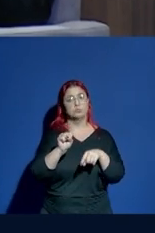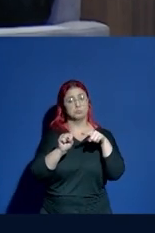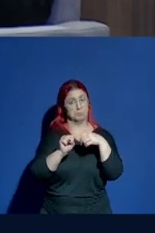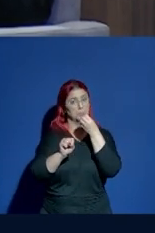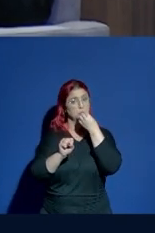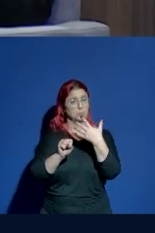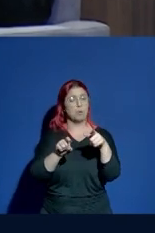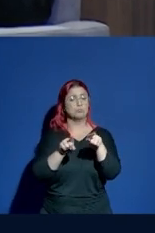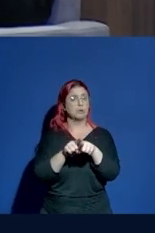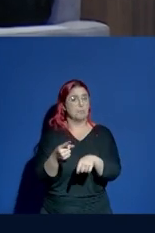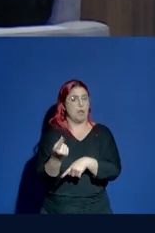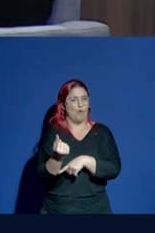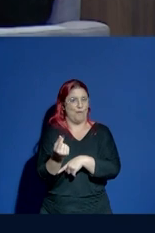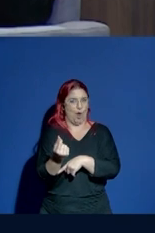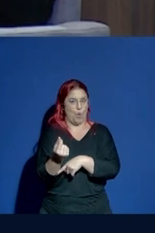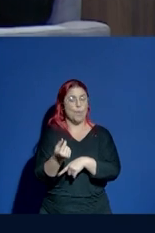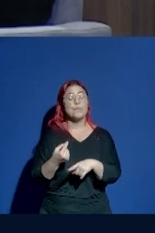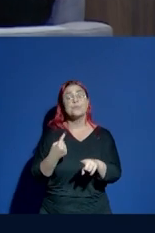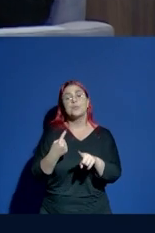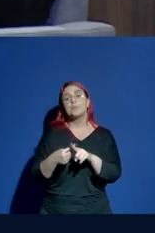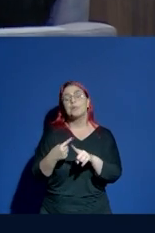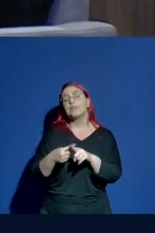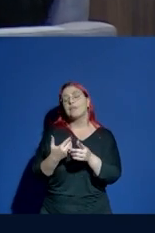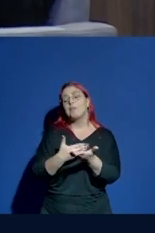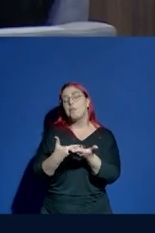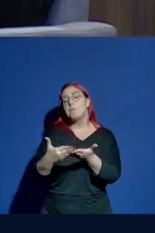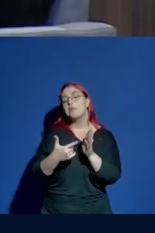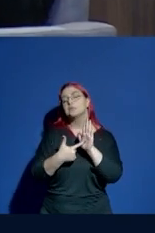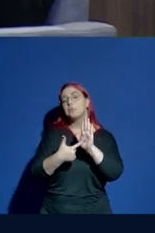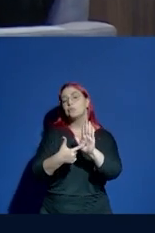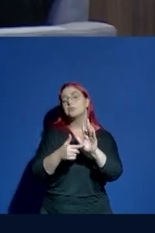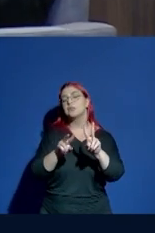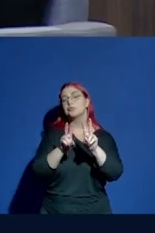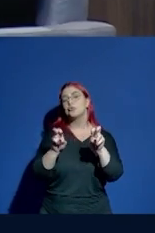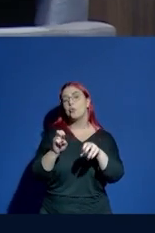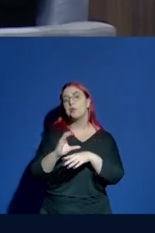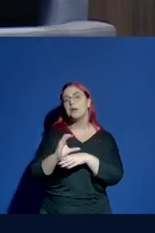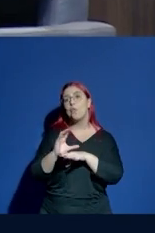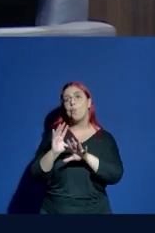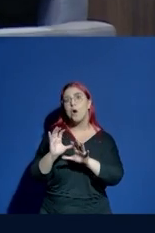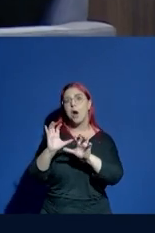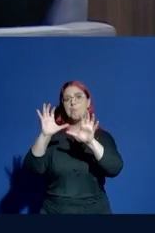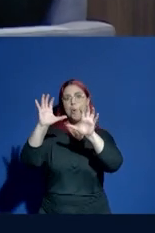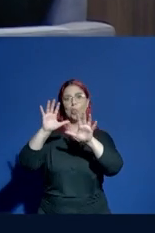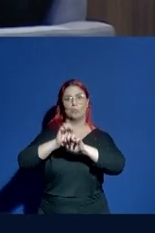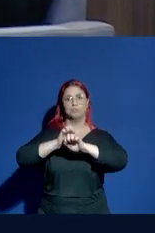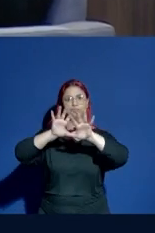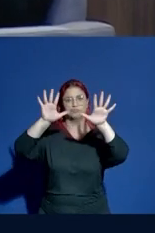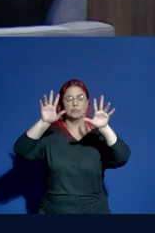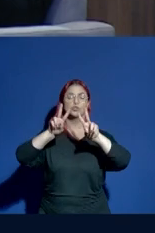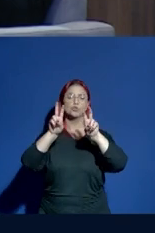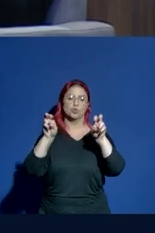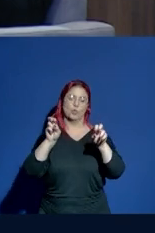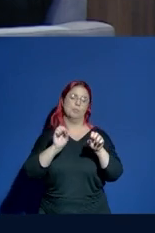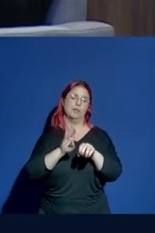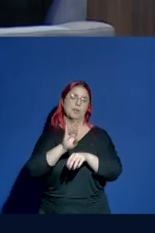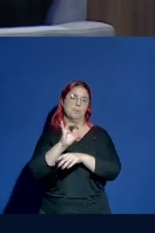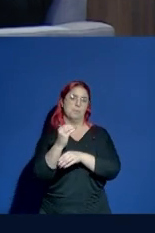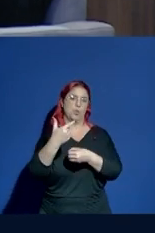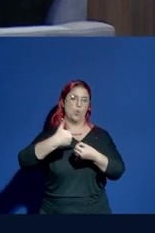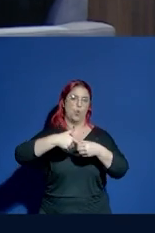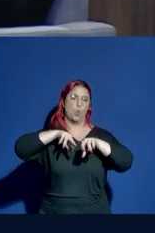que já começa a sinalizar um pouco conteúdo de carbono ali da produção do biocombustível né